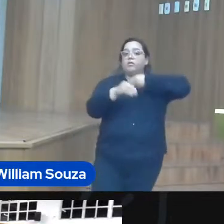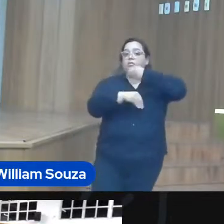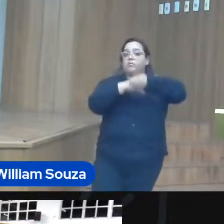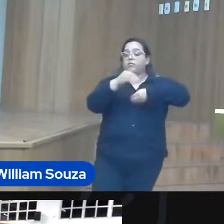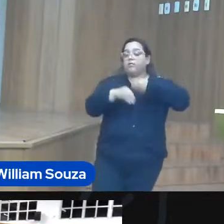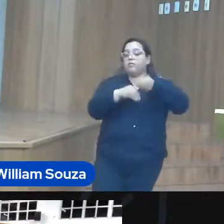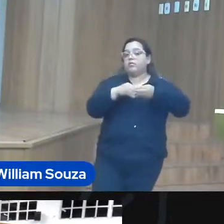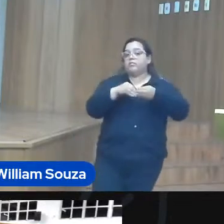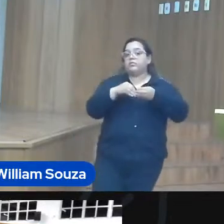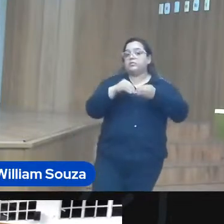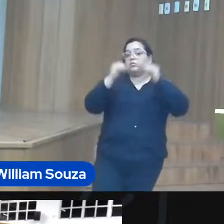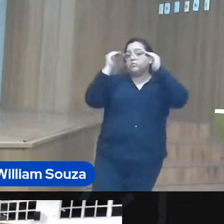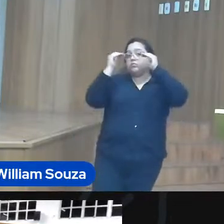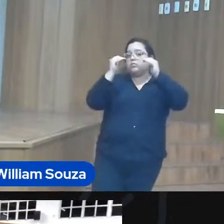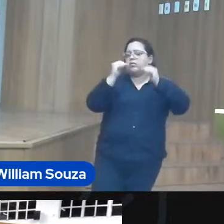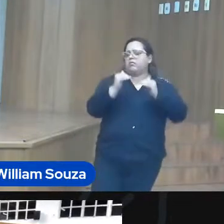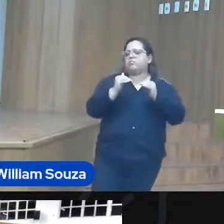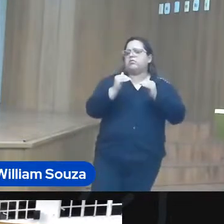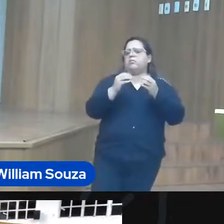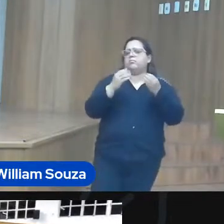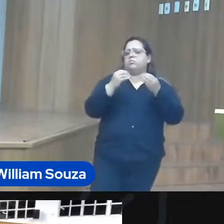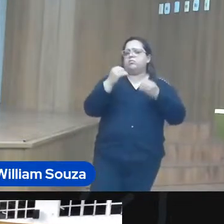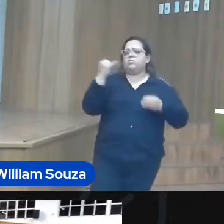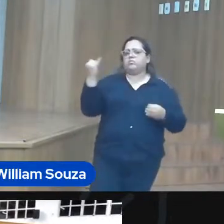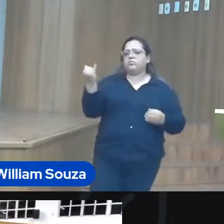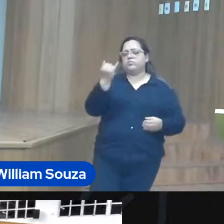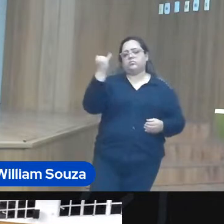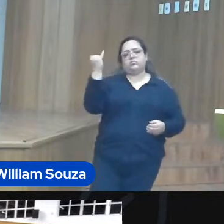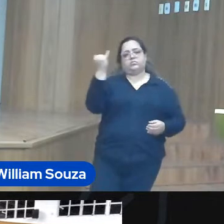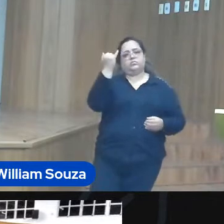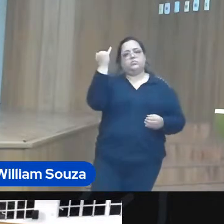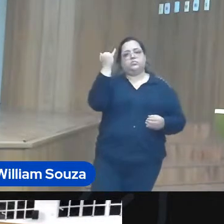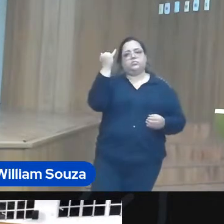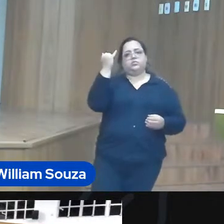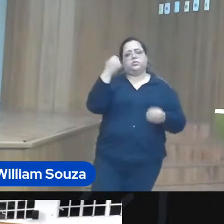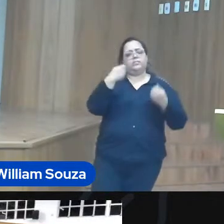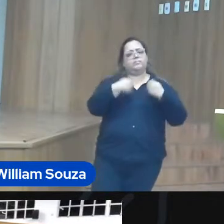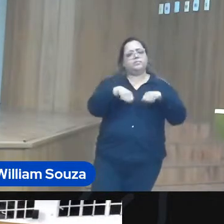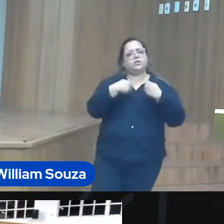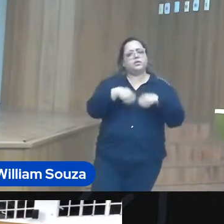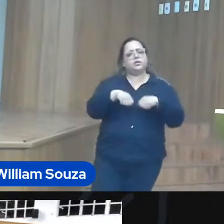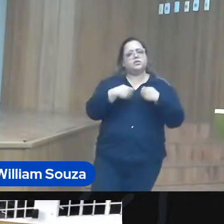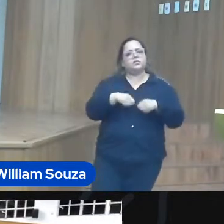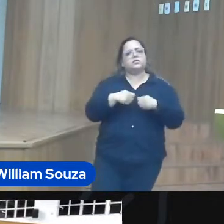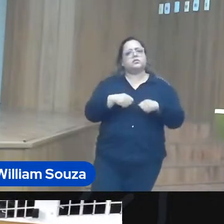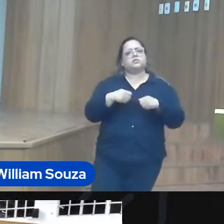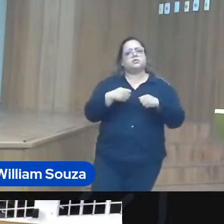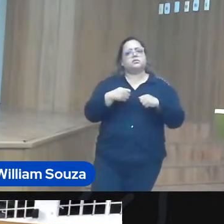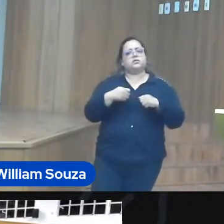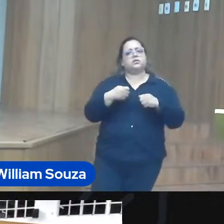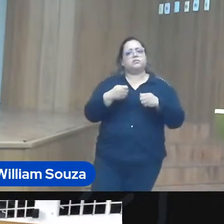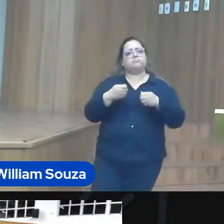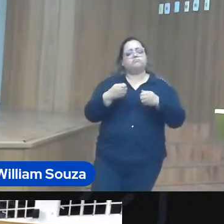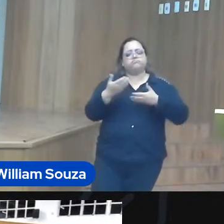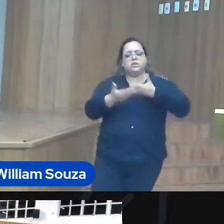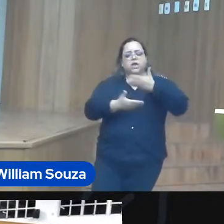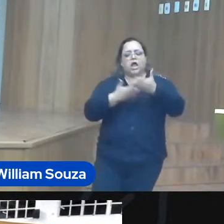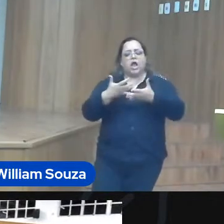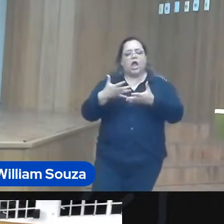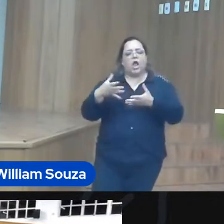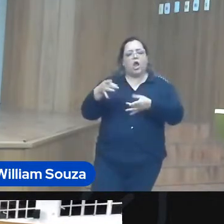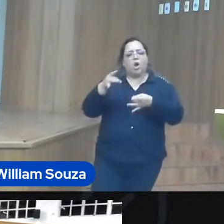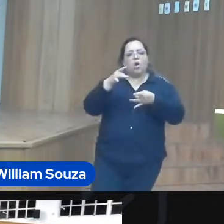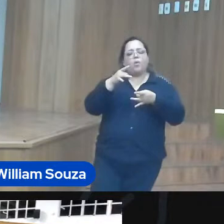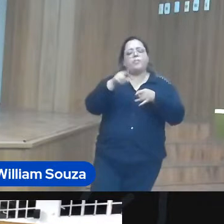respeito muito importante, que precisa ser abraçada e discutida para